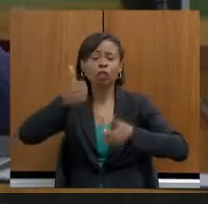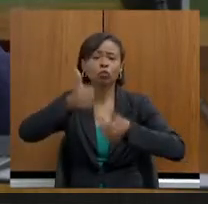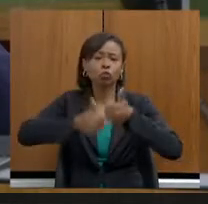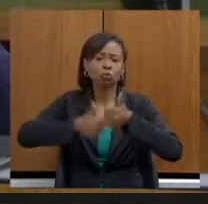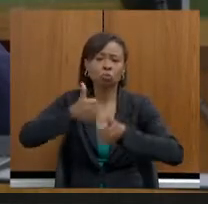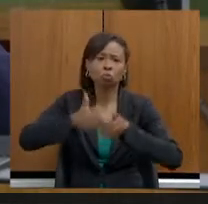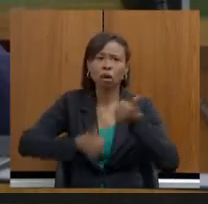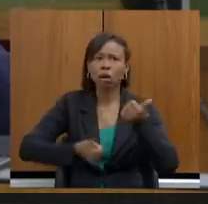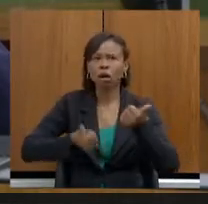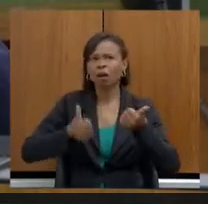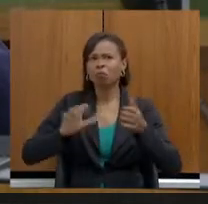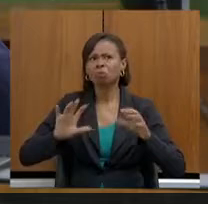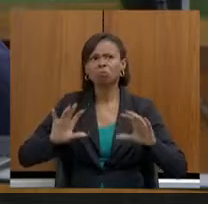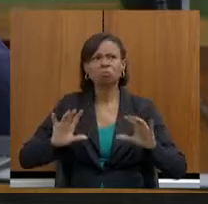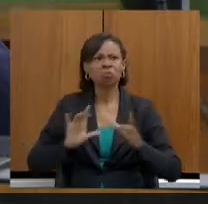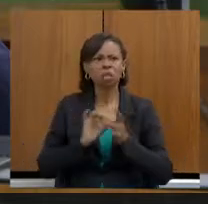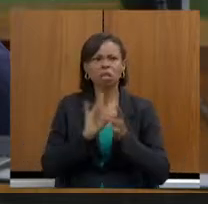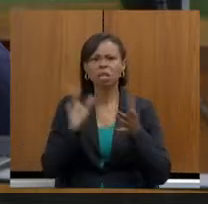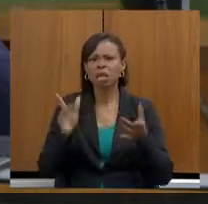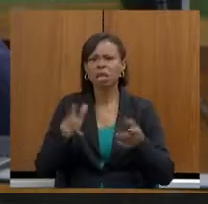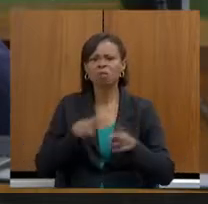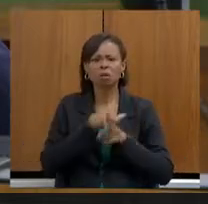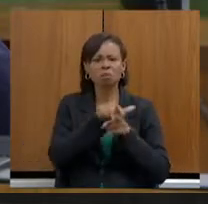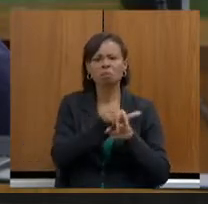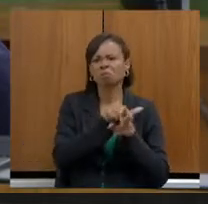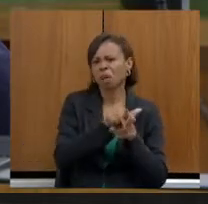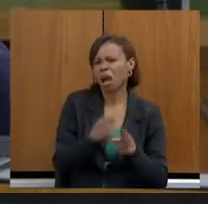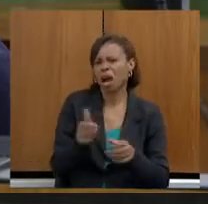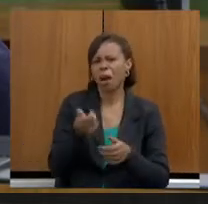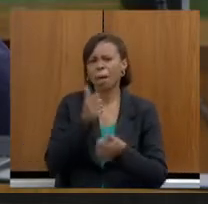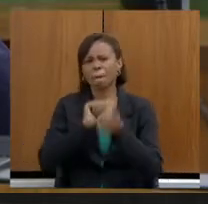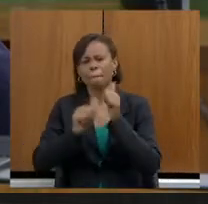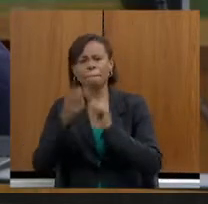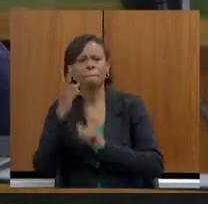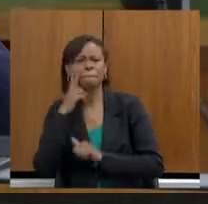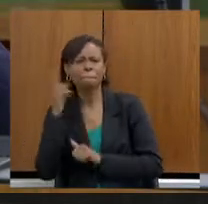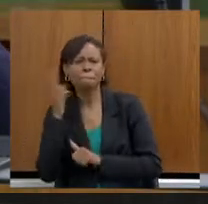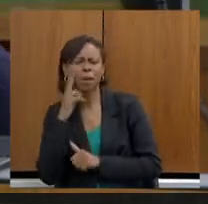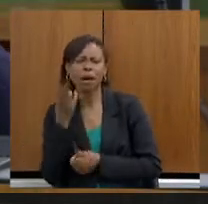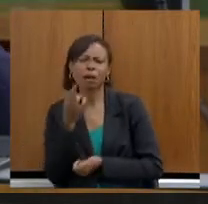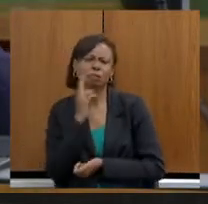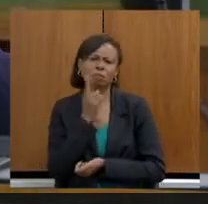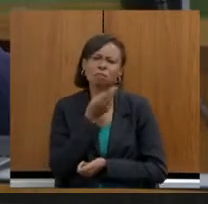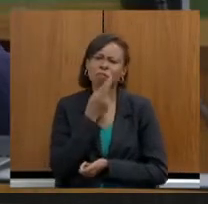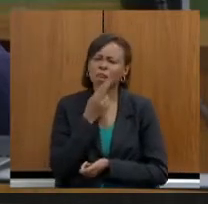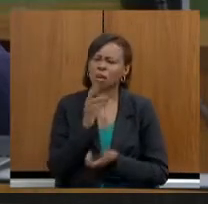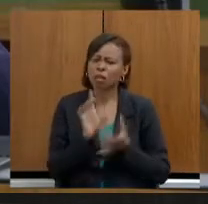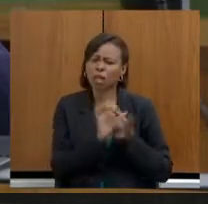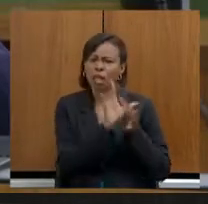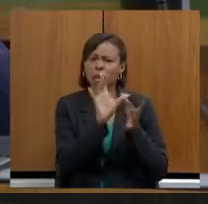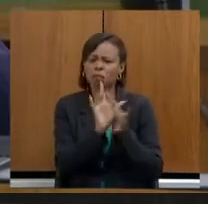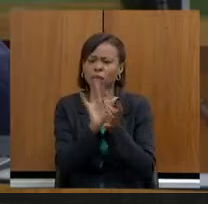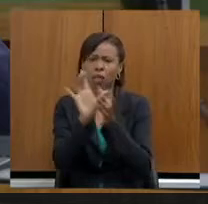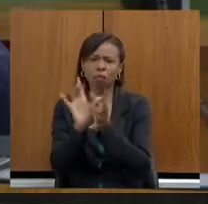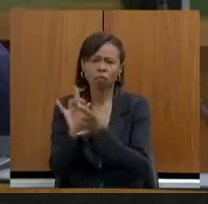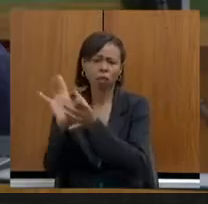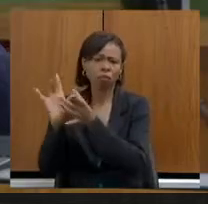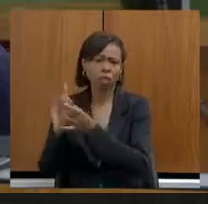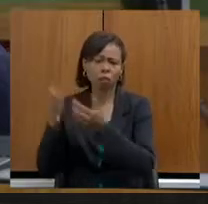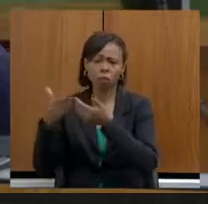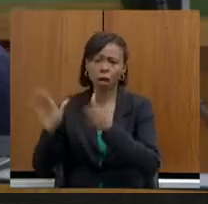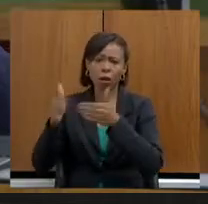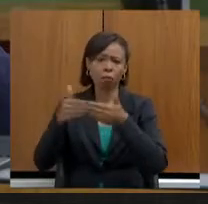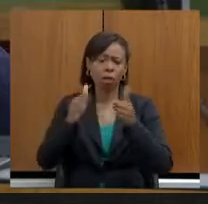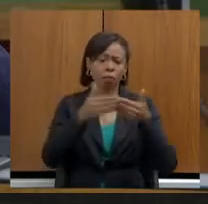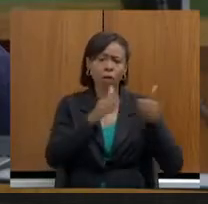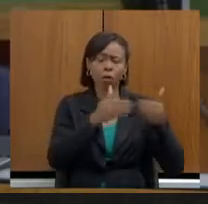aí tantas outras suas cavalgadas os bares restaurantes então nós estamos em tudo então faz o mesmo